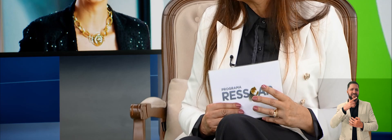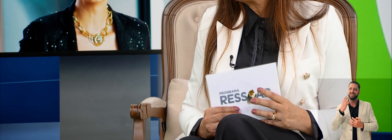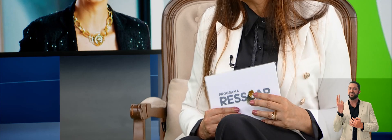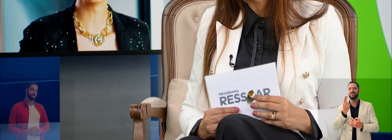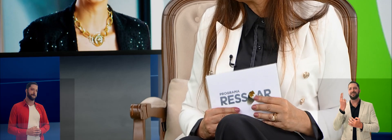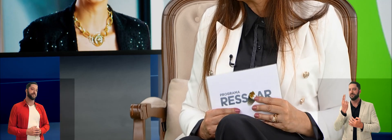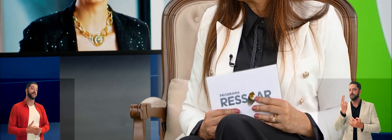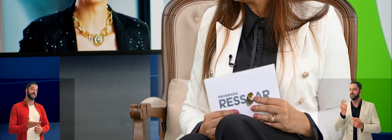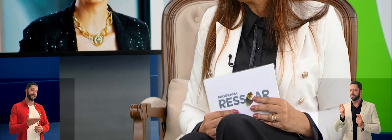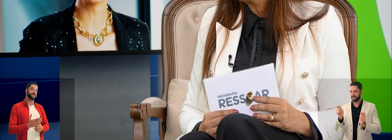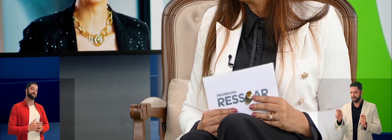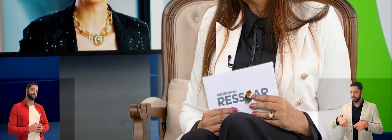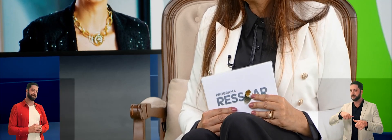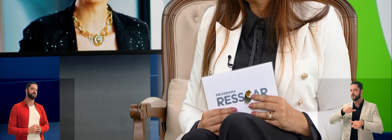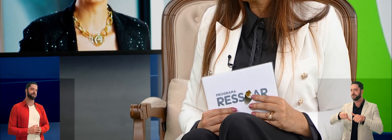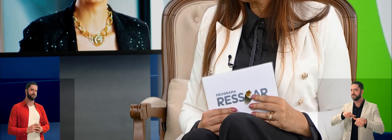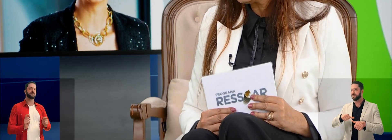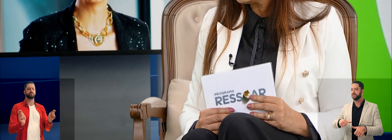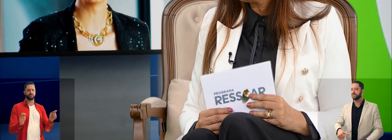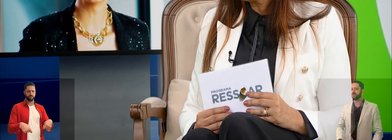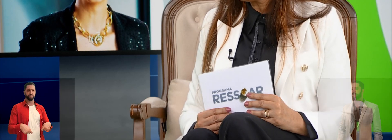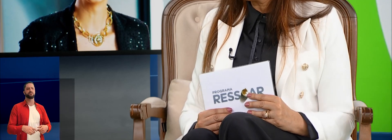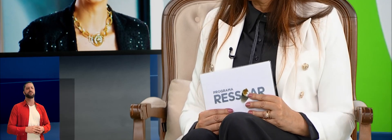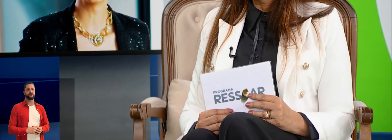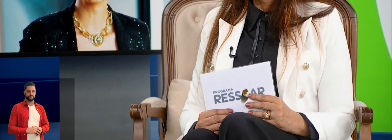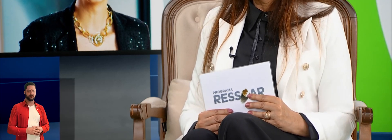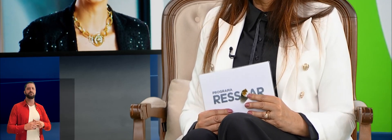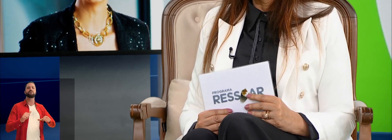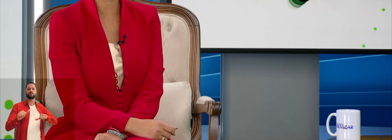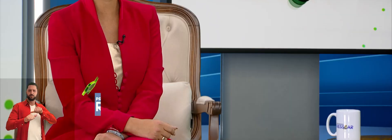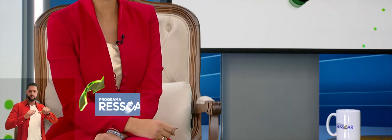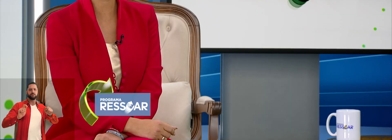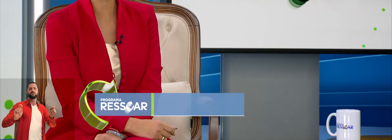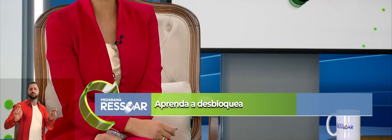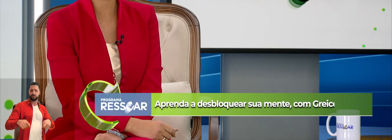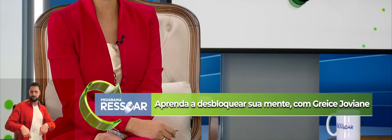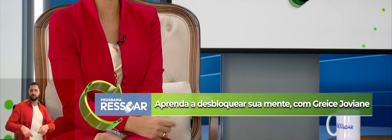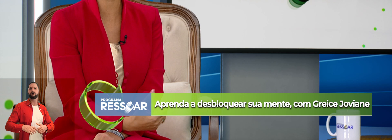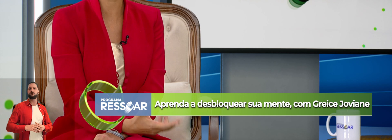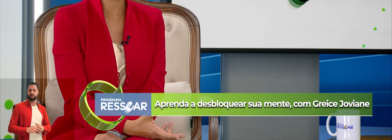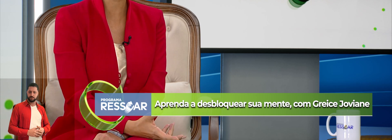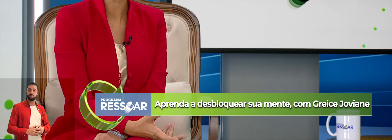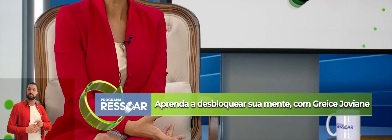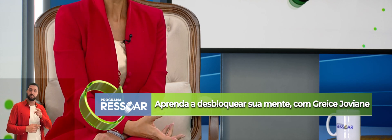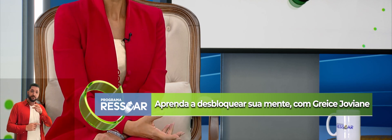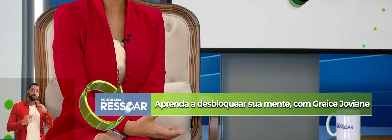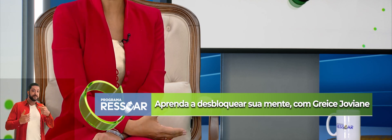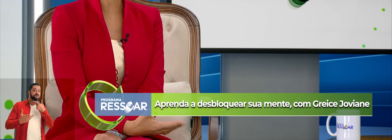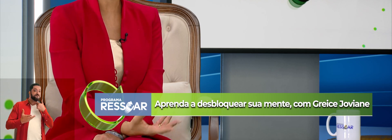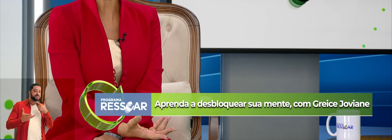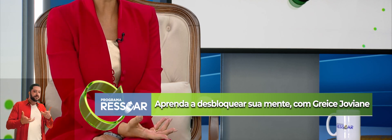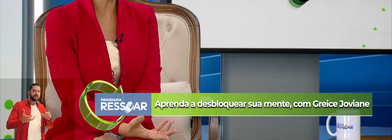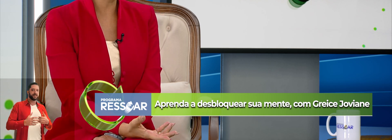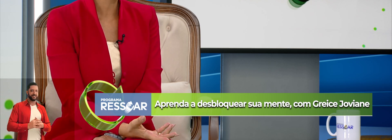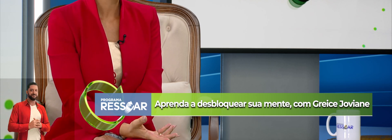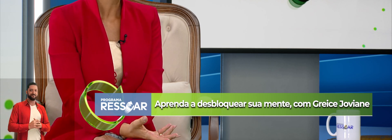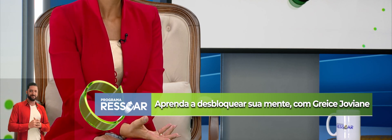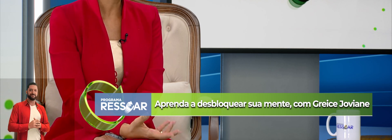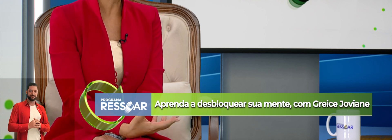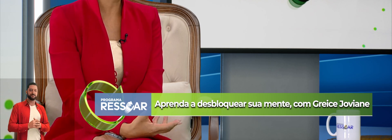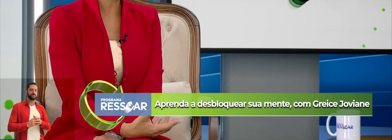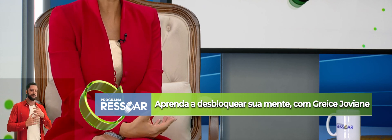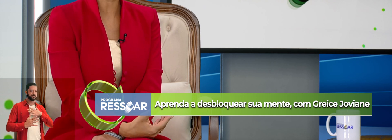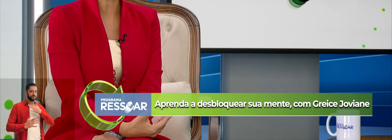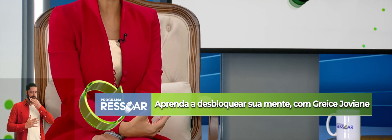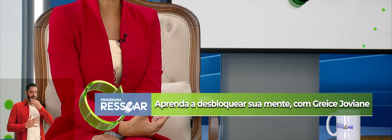olha e pensa que não tem mais jeito. Então, é possível, né? É possível uma revolução, é possível uma mudança. Você só precisa querer.